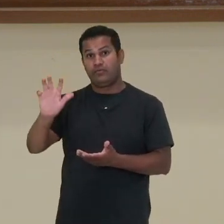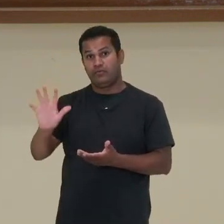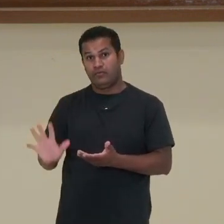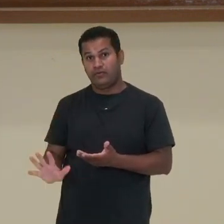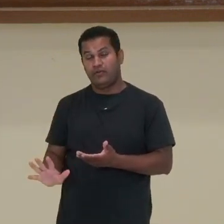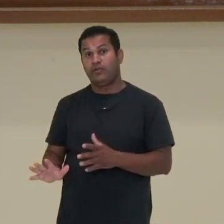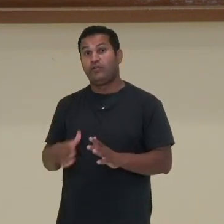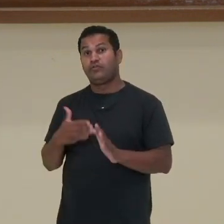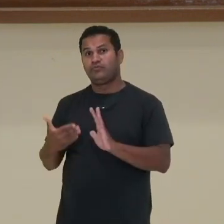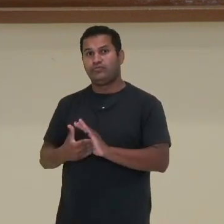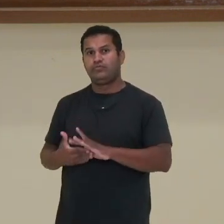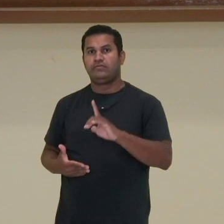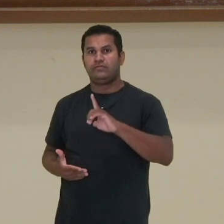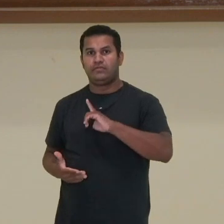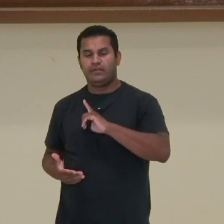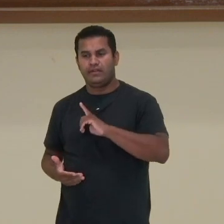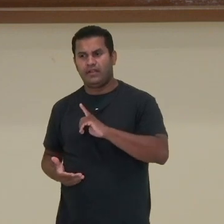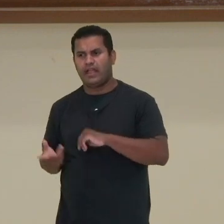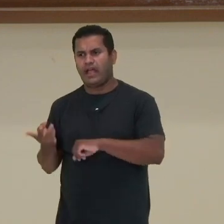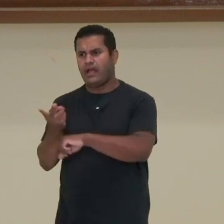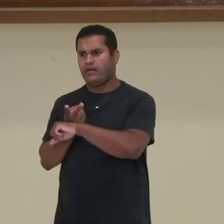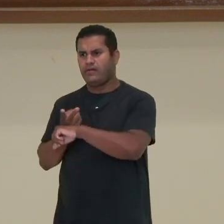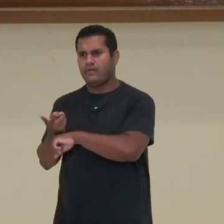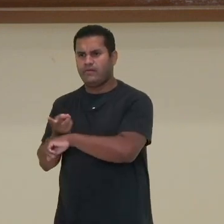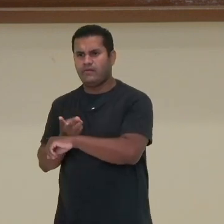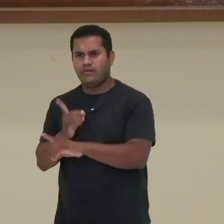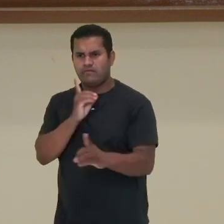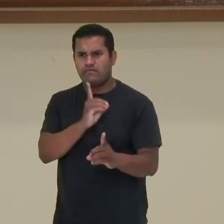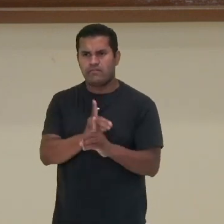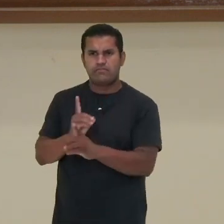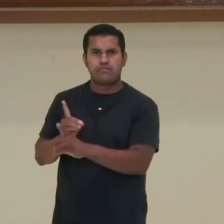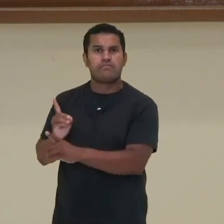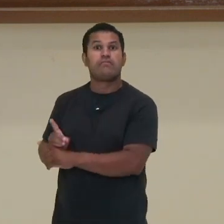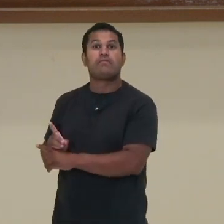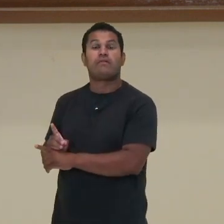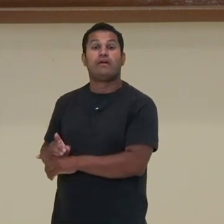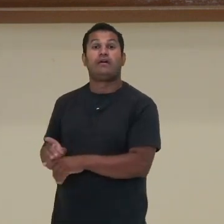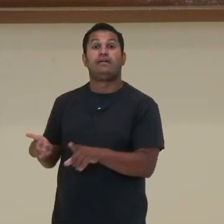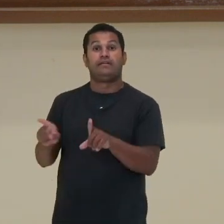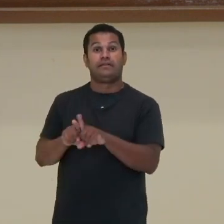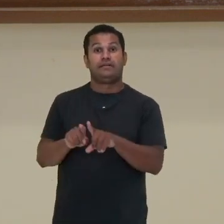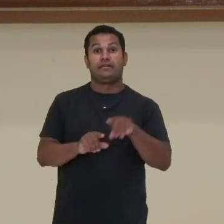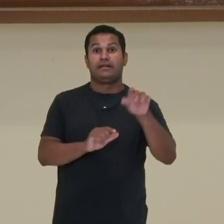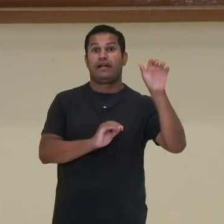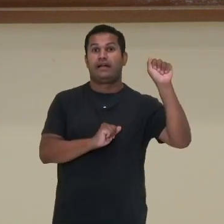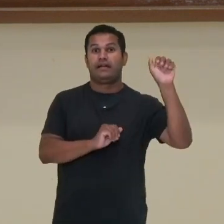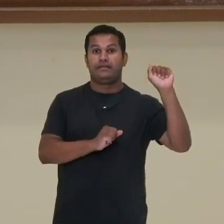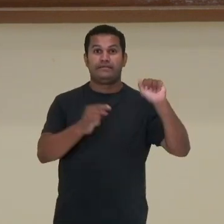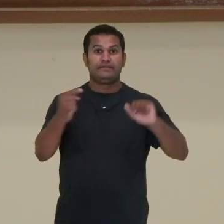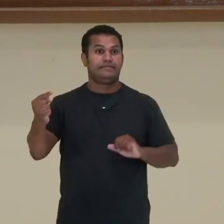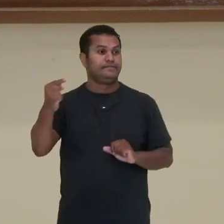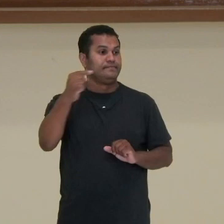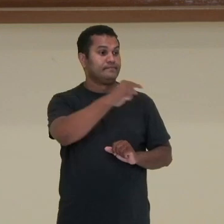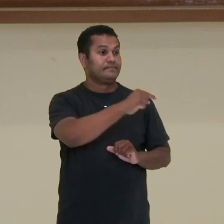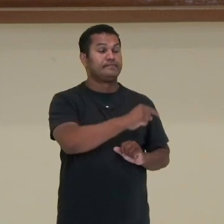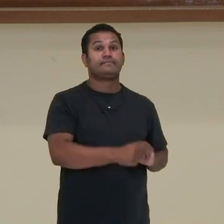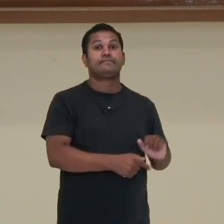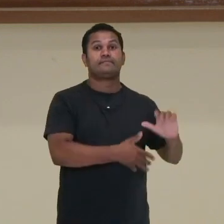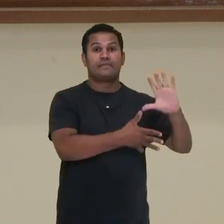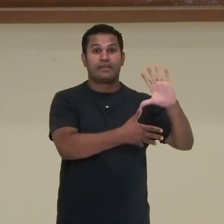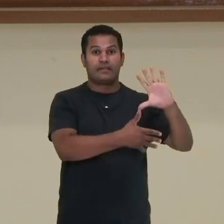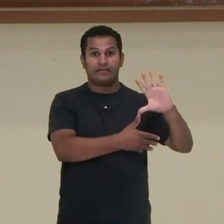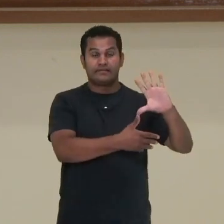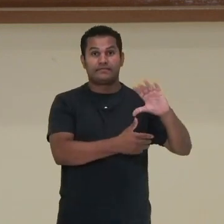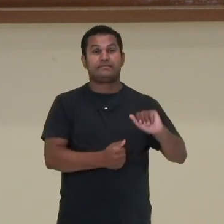América, descobre uma região rica em ouro e prata, as outras monarquias também queriam fazer parte dessa